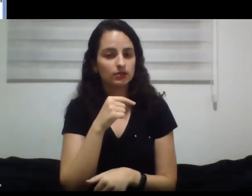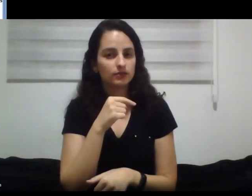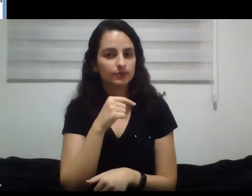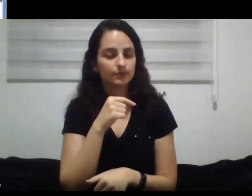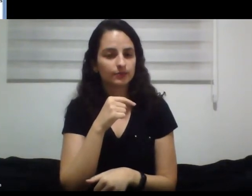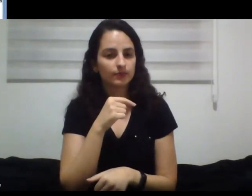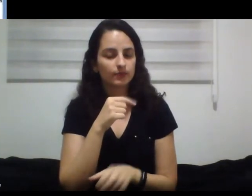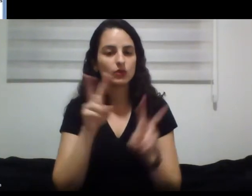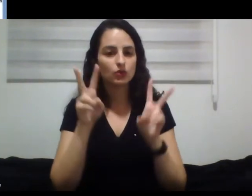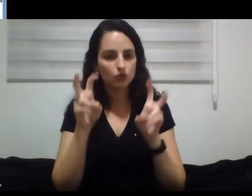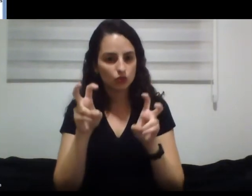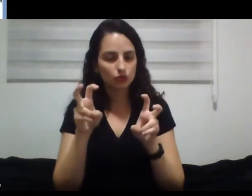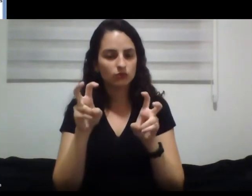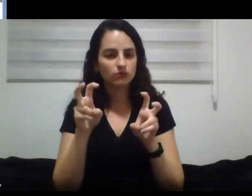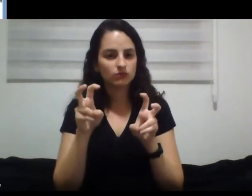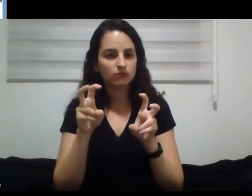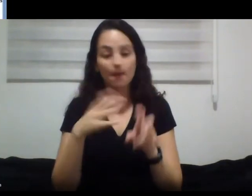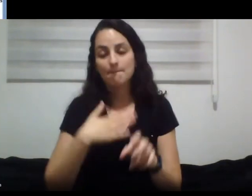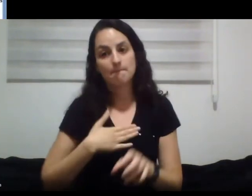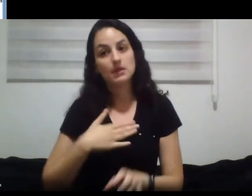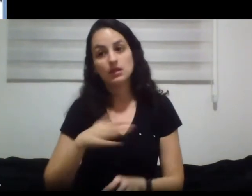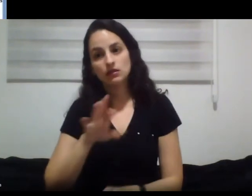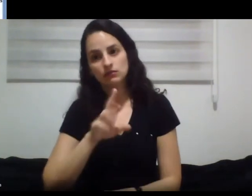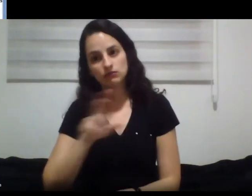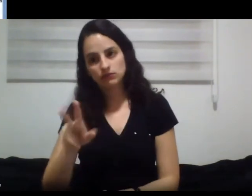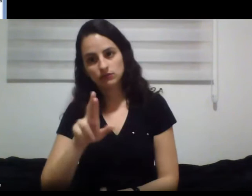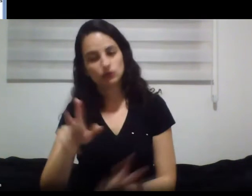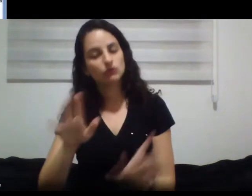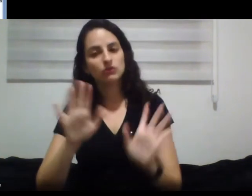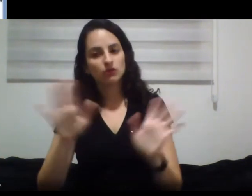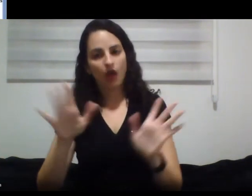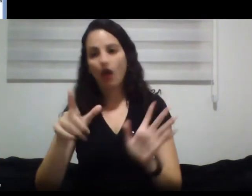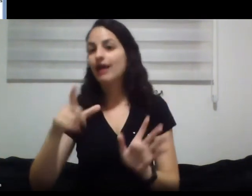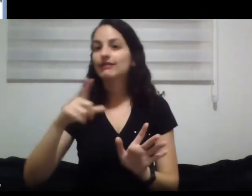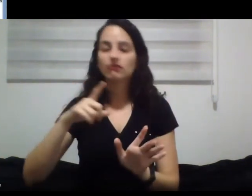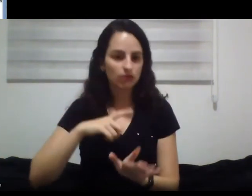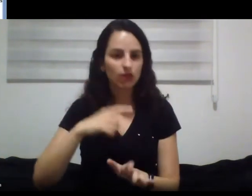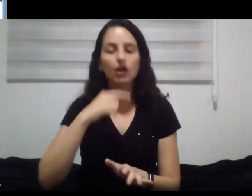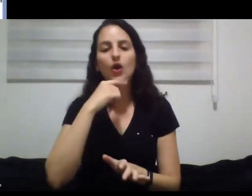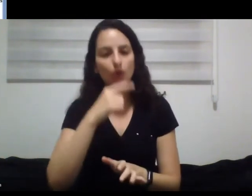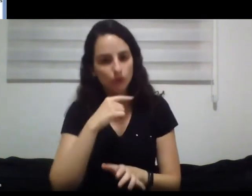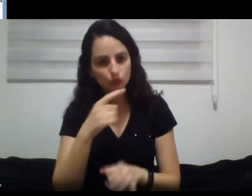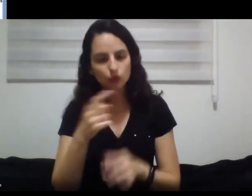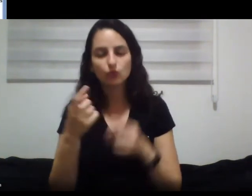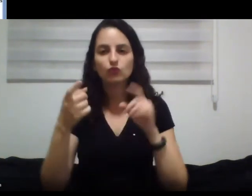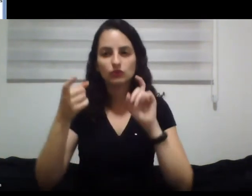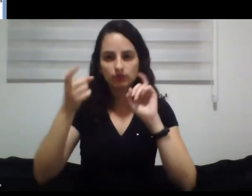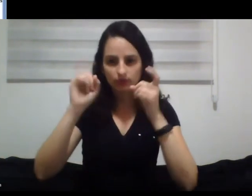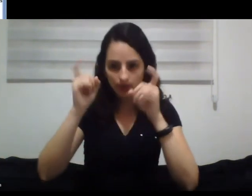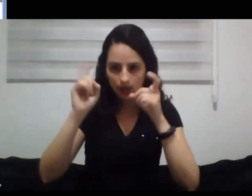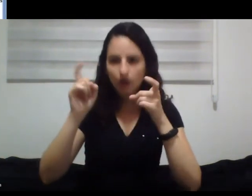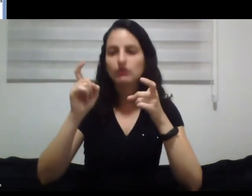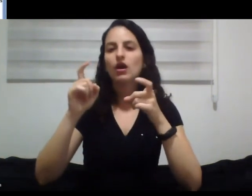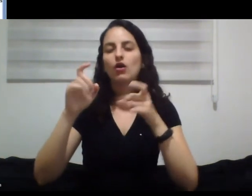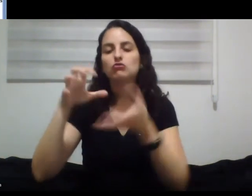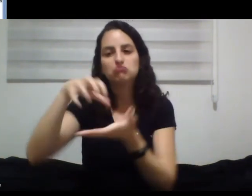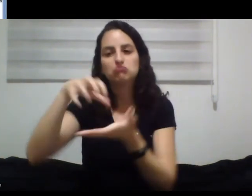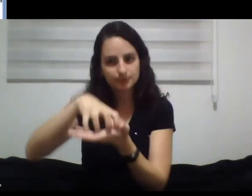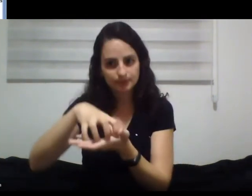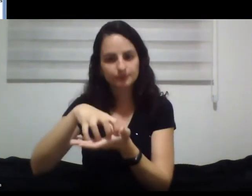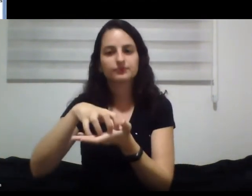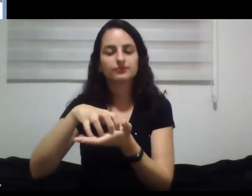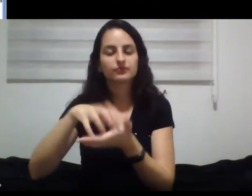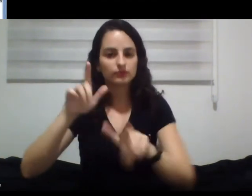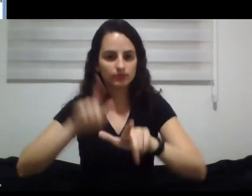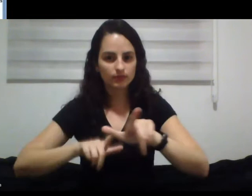está relacionado com o procedimento da avaliação. Então, esses 4 tópicos, eles teriam que estar costurados entre si, né? Para